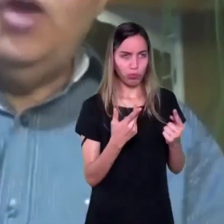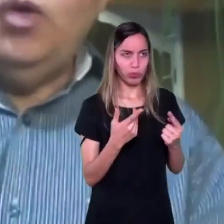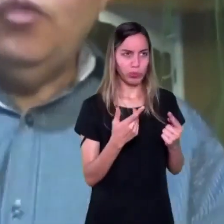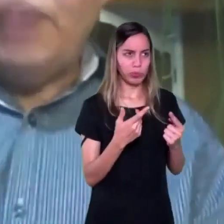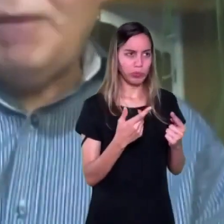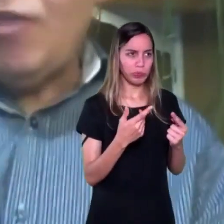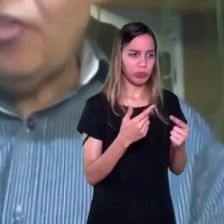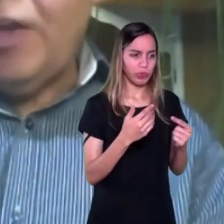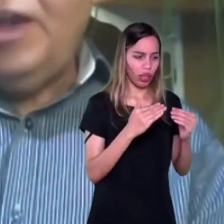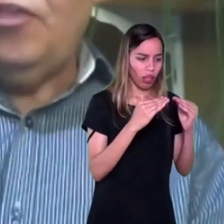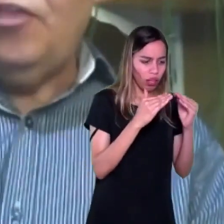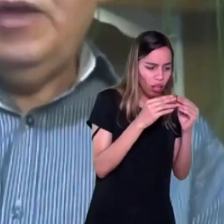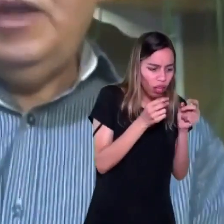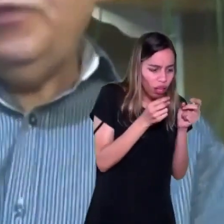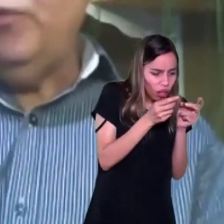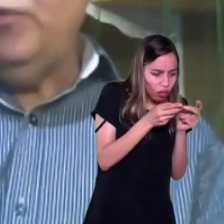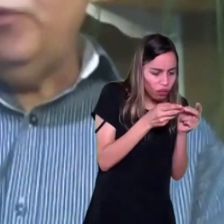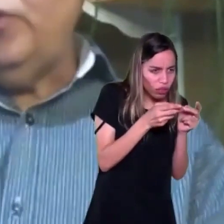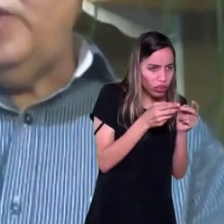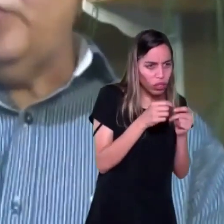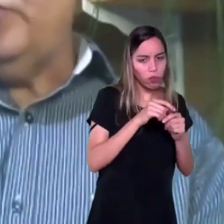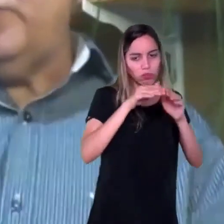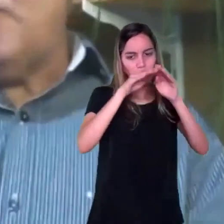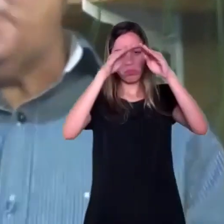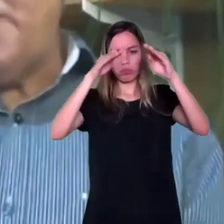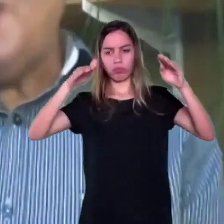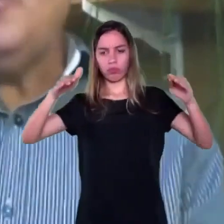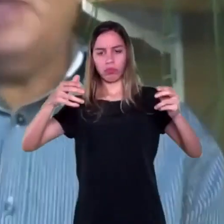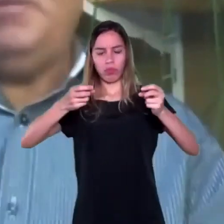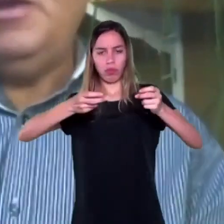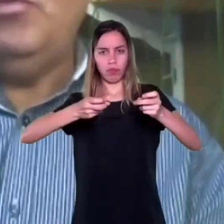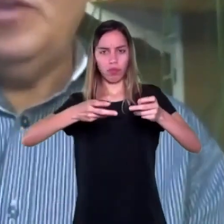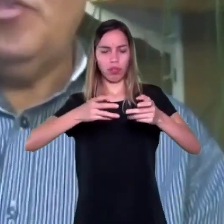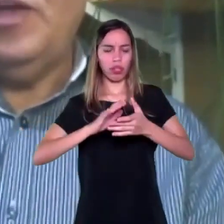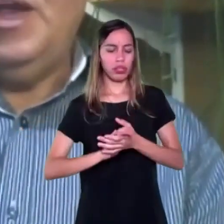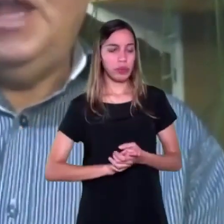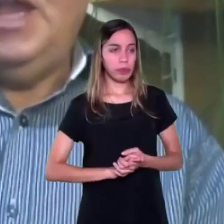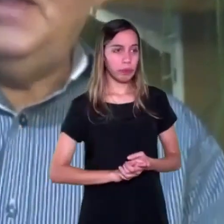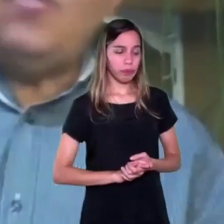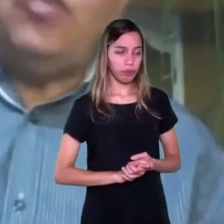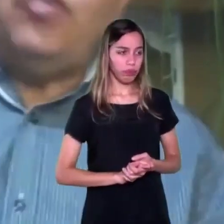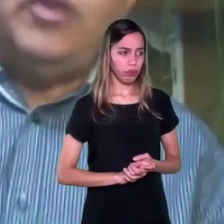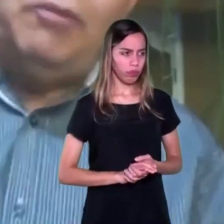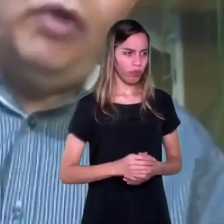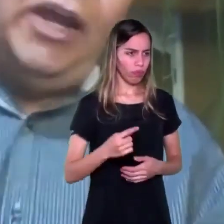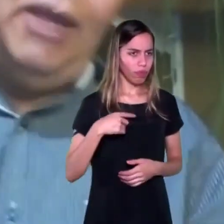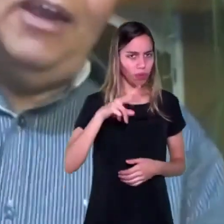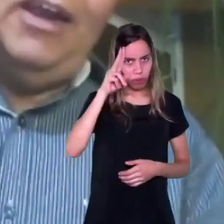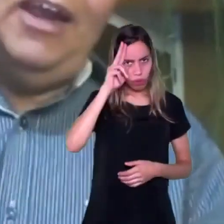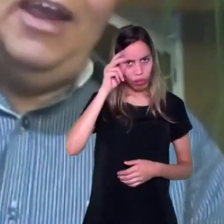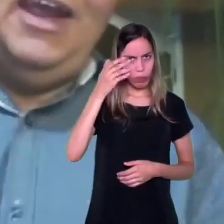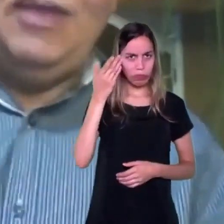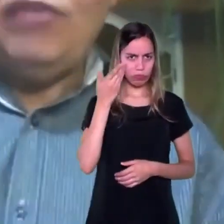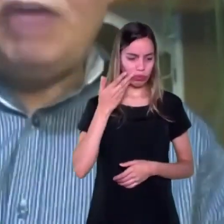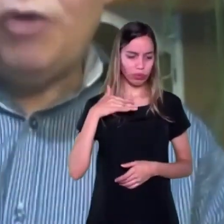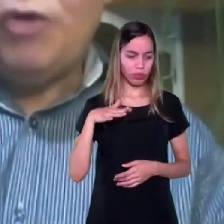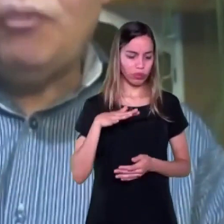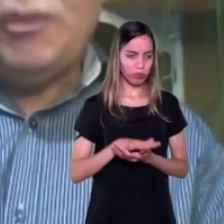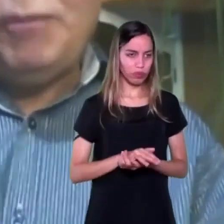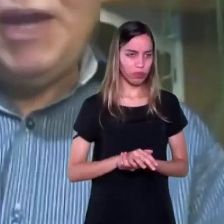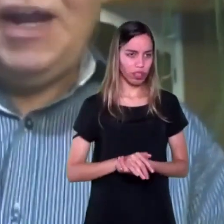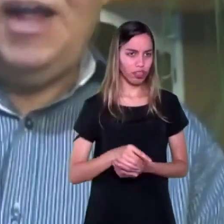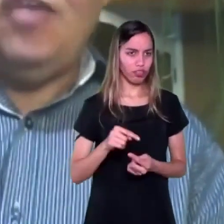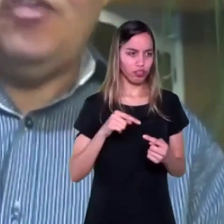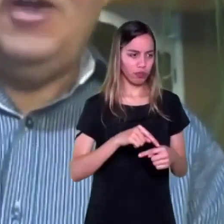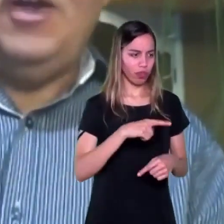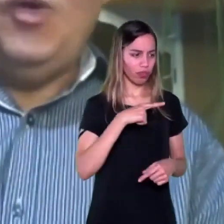vendinhas, os armazéns. Então, tudo isso faz parte da minha infância. A zona boêmia, que ficava próxima